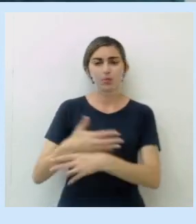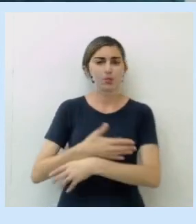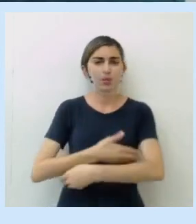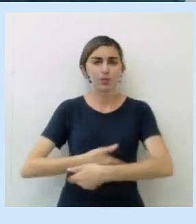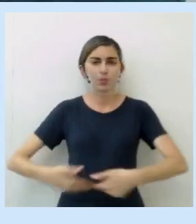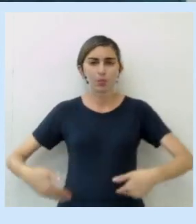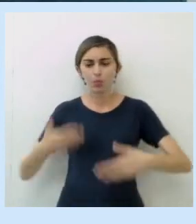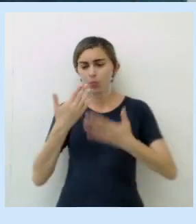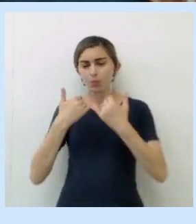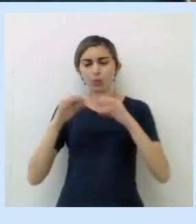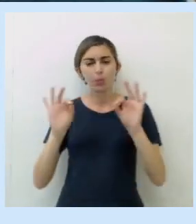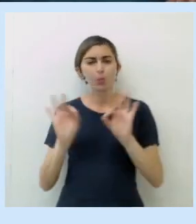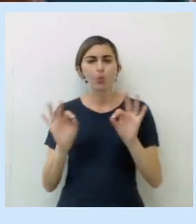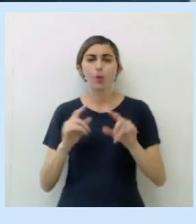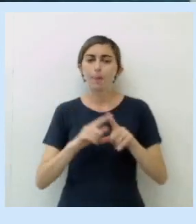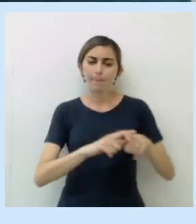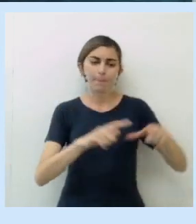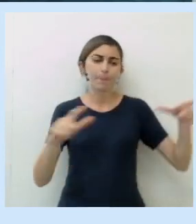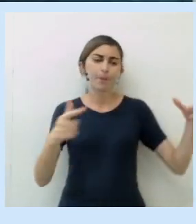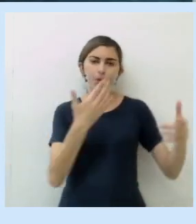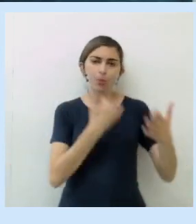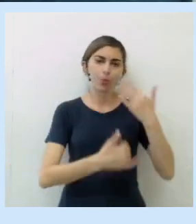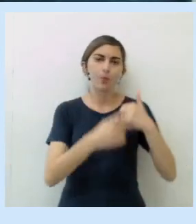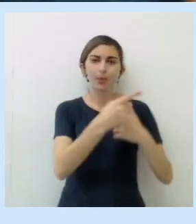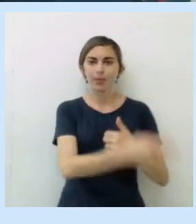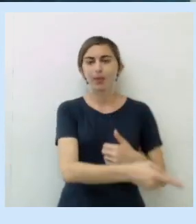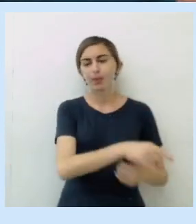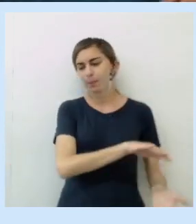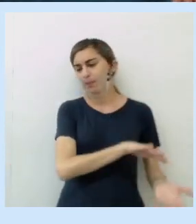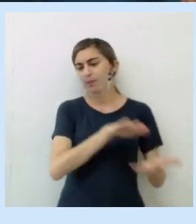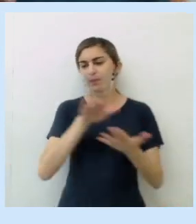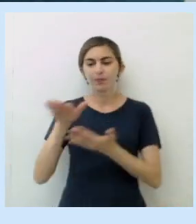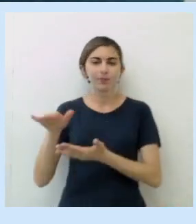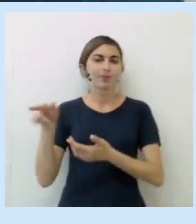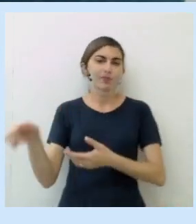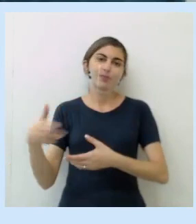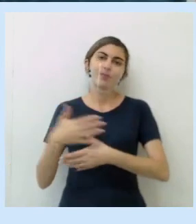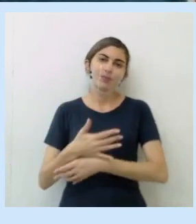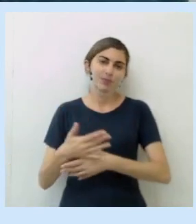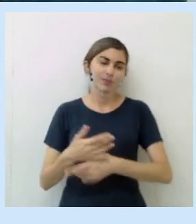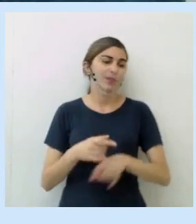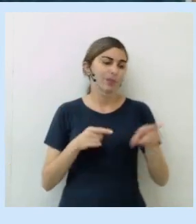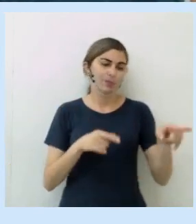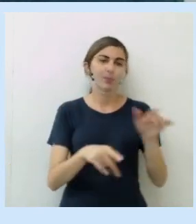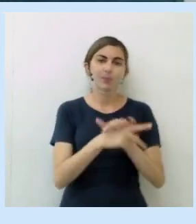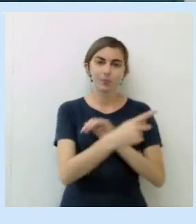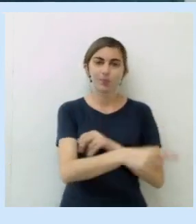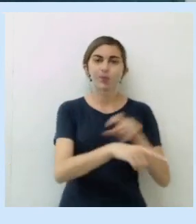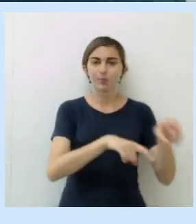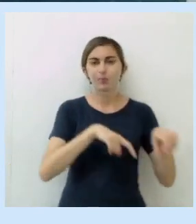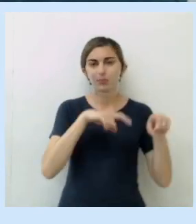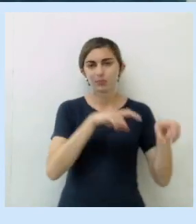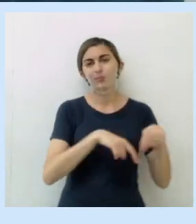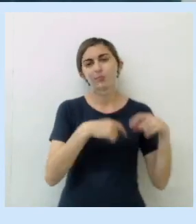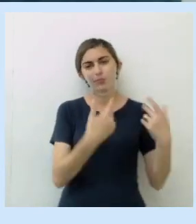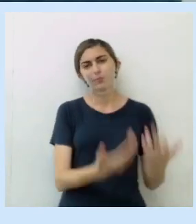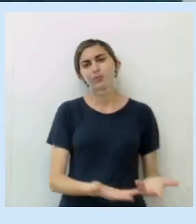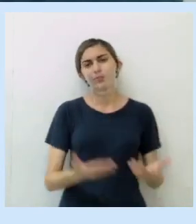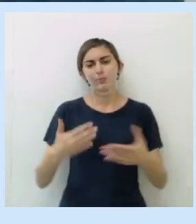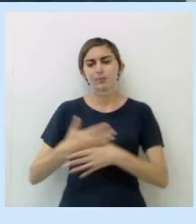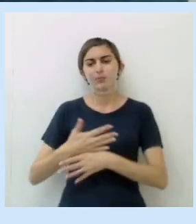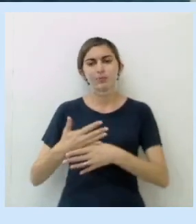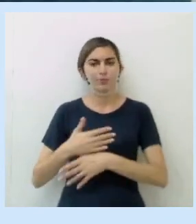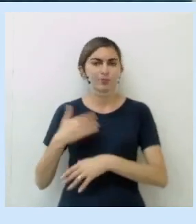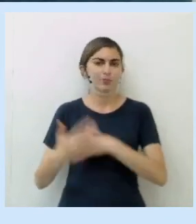grande parte da alimentação ela saía, né, e sai diretamente dessas cidades mais ruralizadas, onde a gente tem